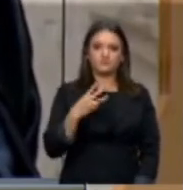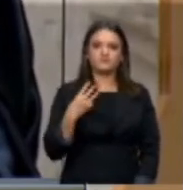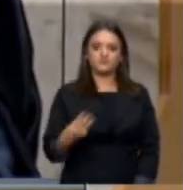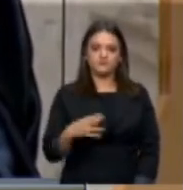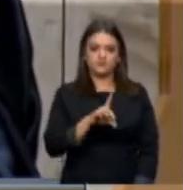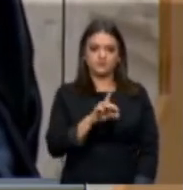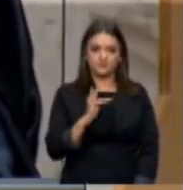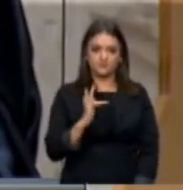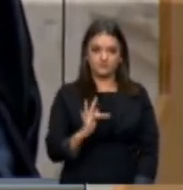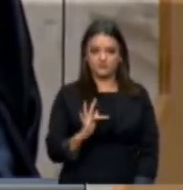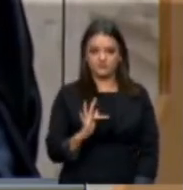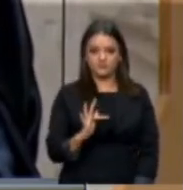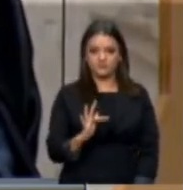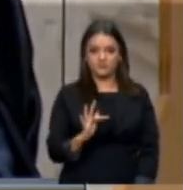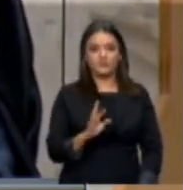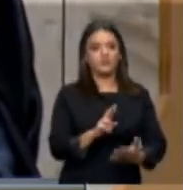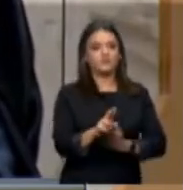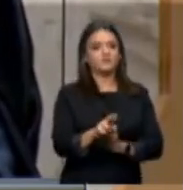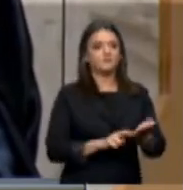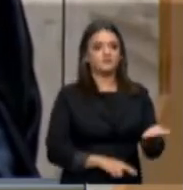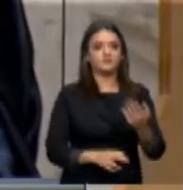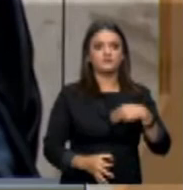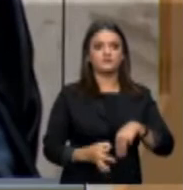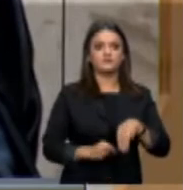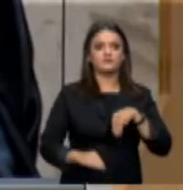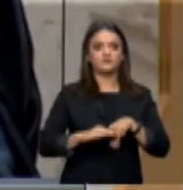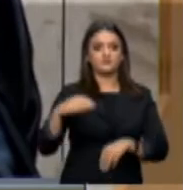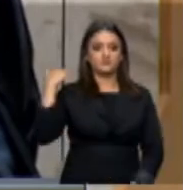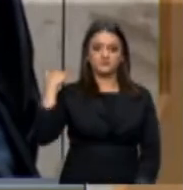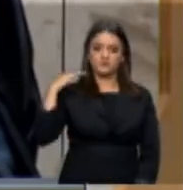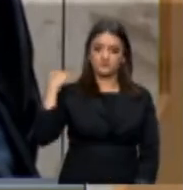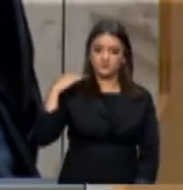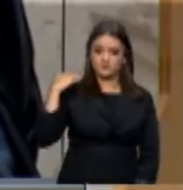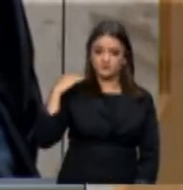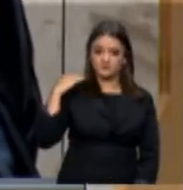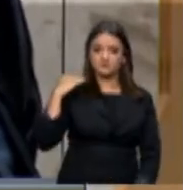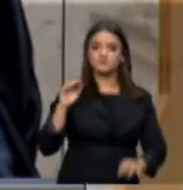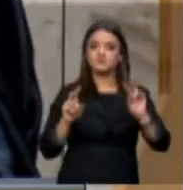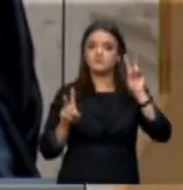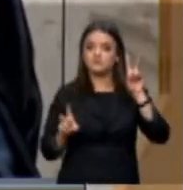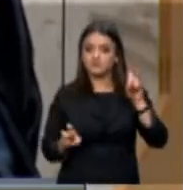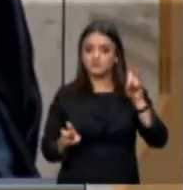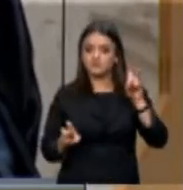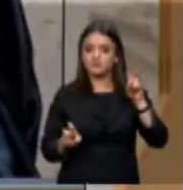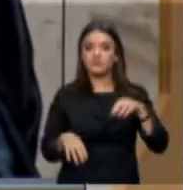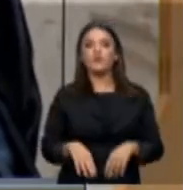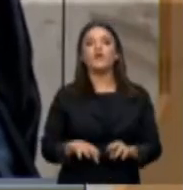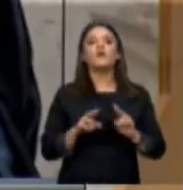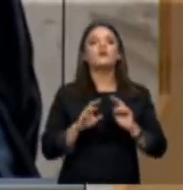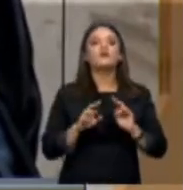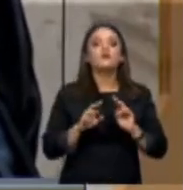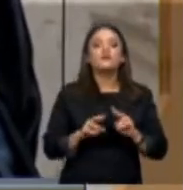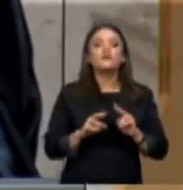3.453 do Distrito Federal, da relatoria da eminente ministra Carmen Lúcia, que, abro aspas, a matéria